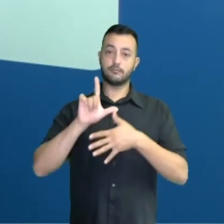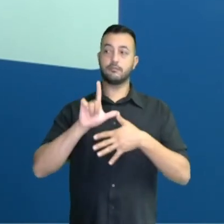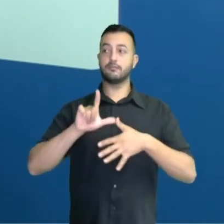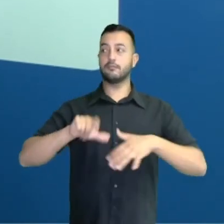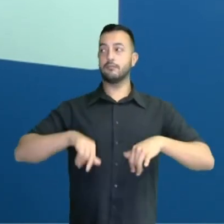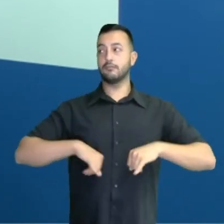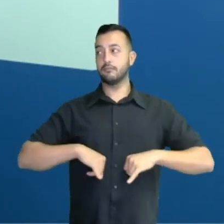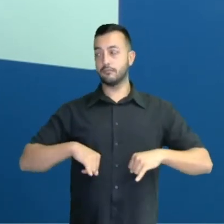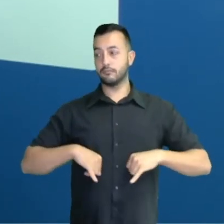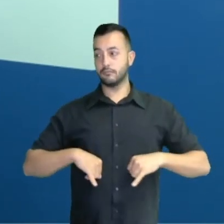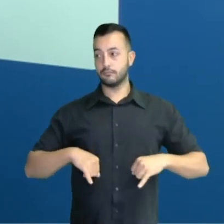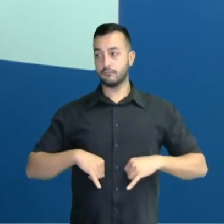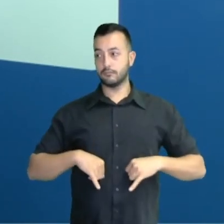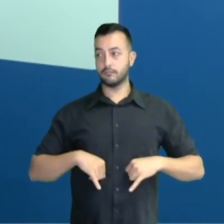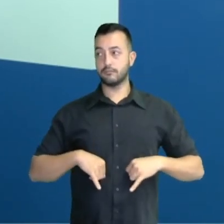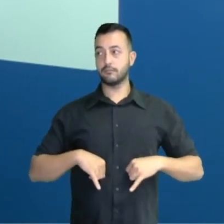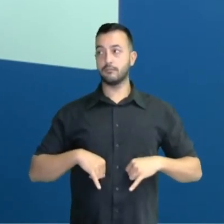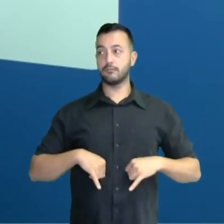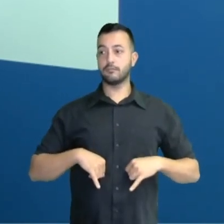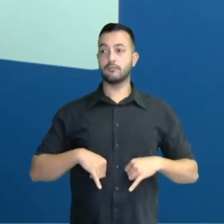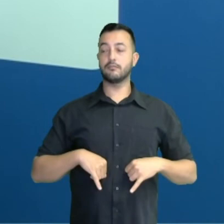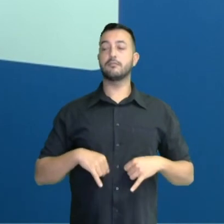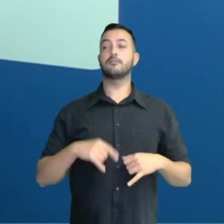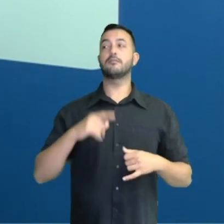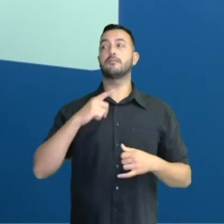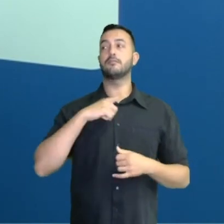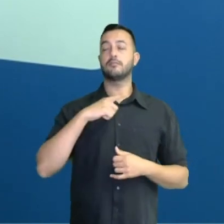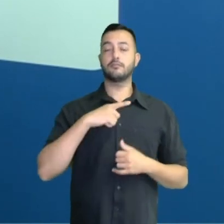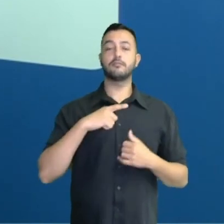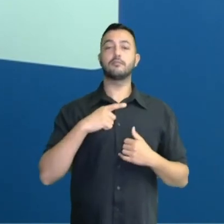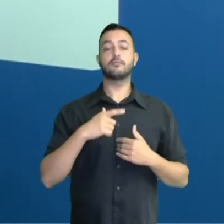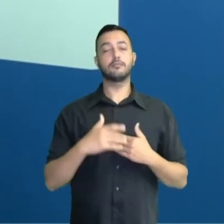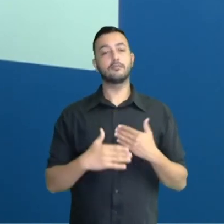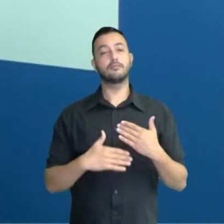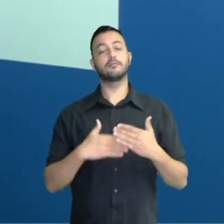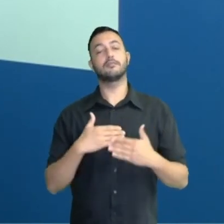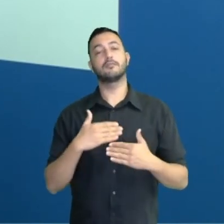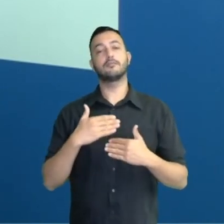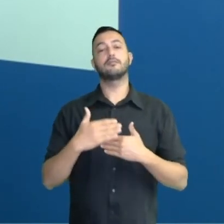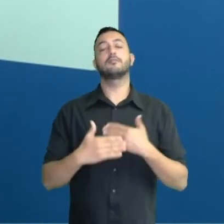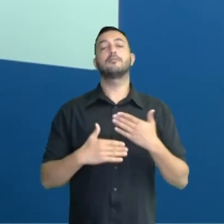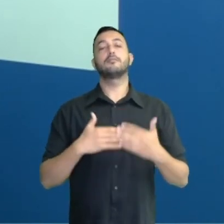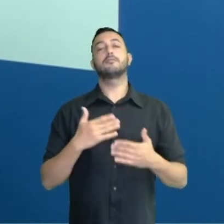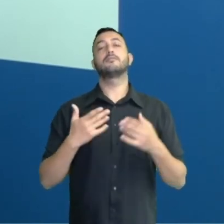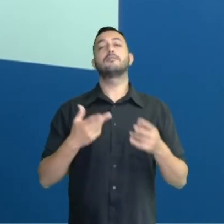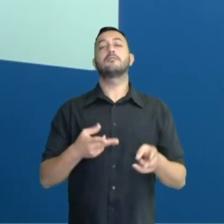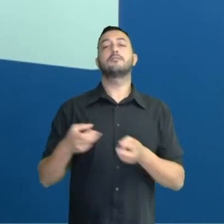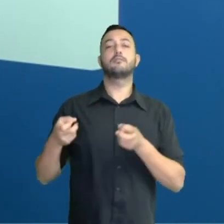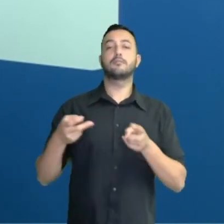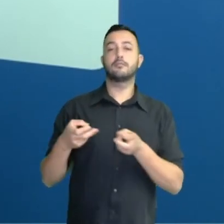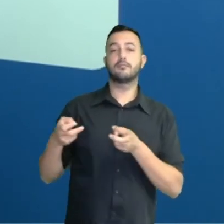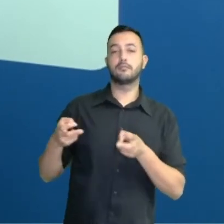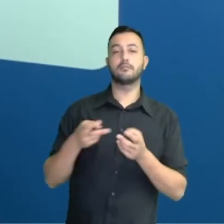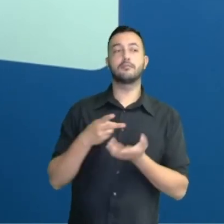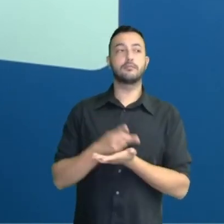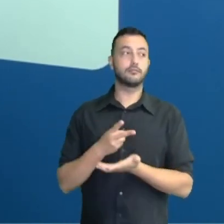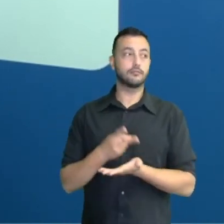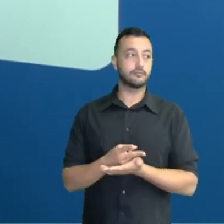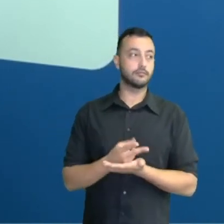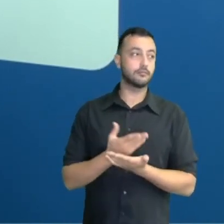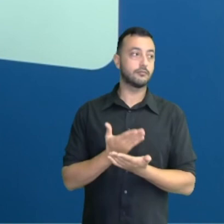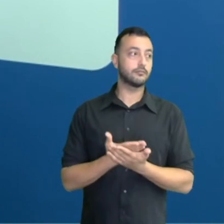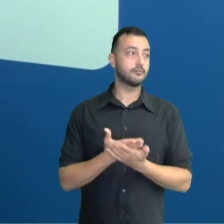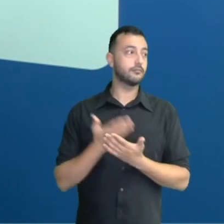sofrem, né, com aquele processo de colonização, de exploração que a gente viu na